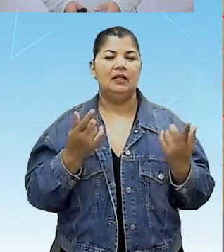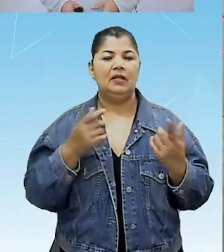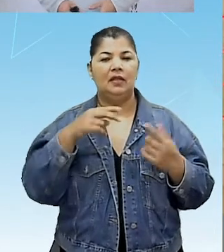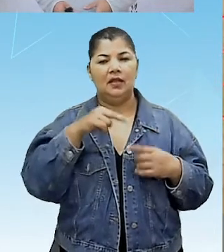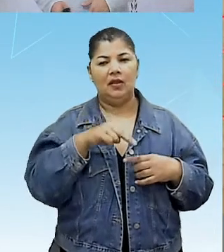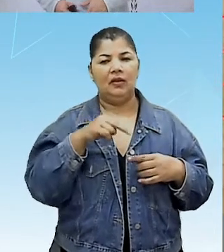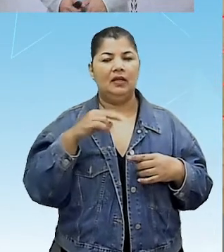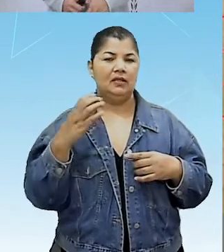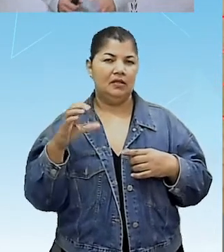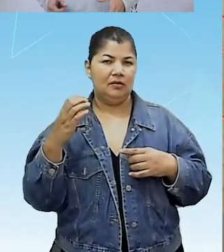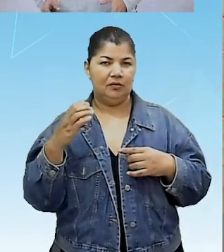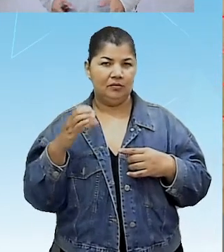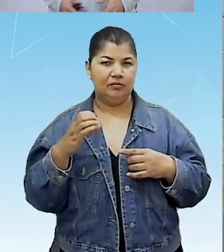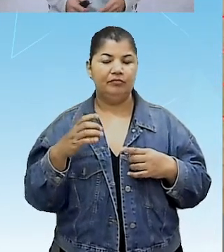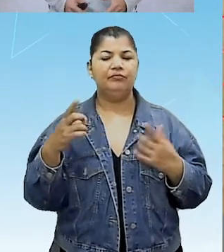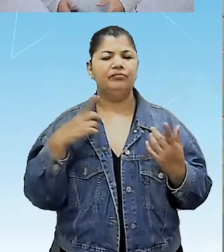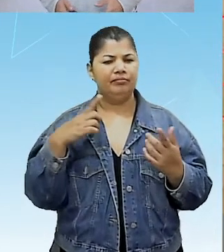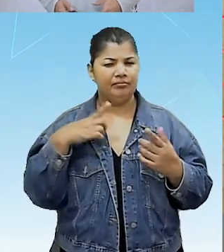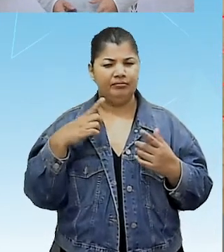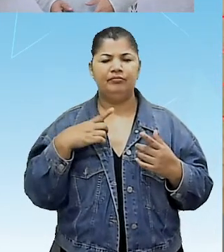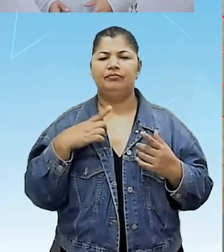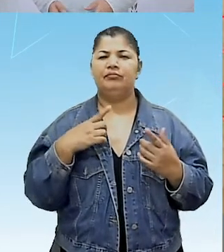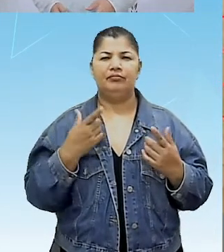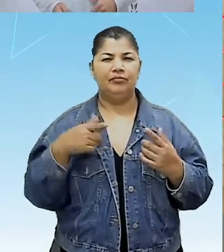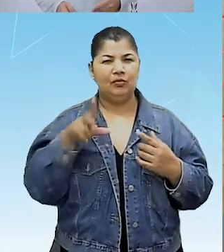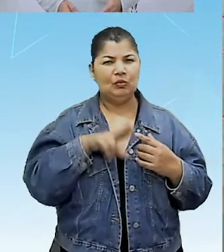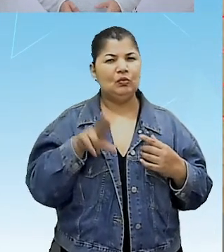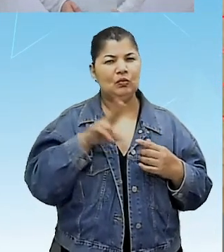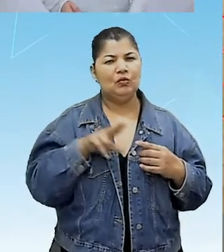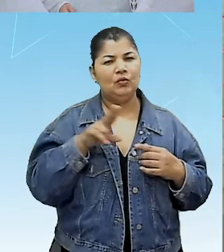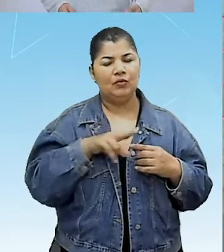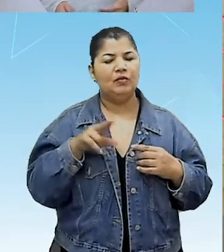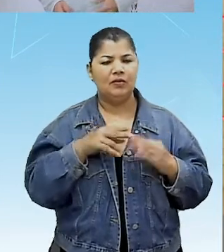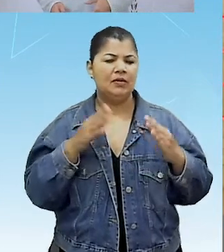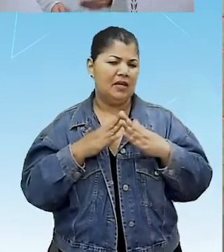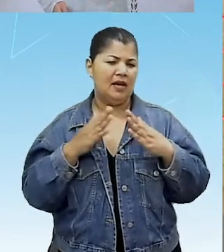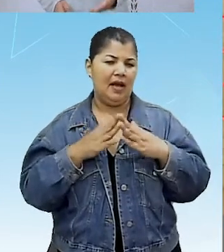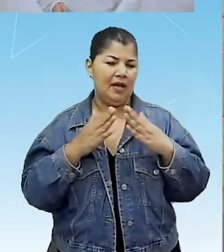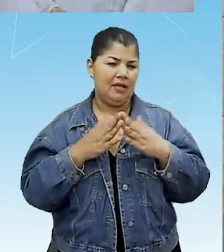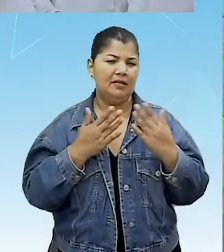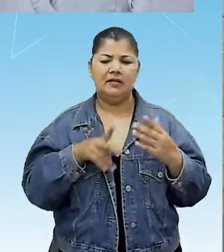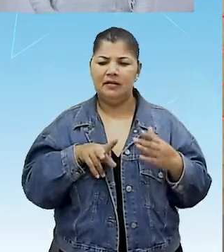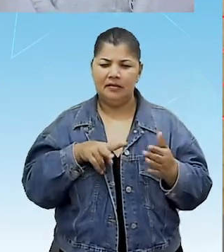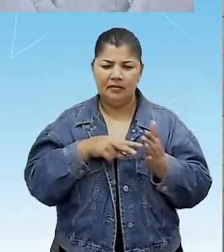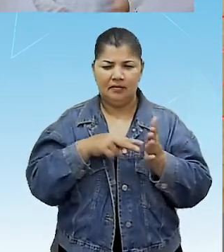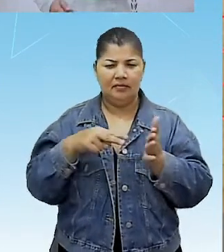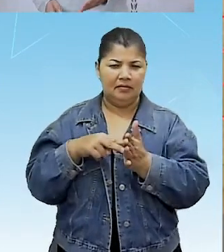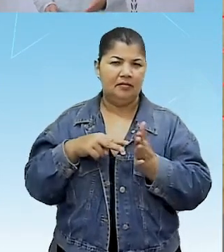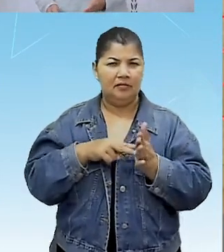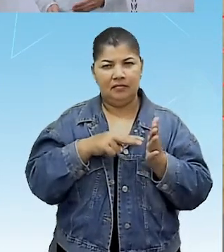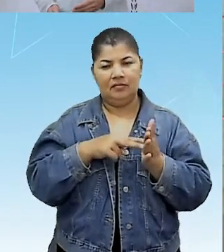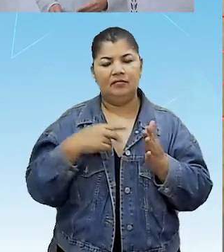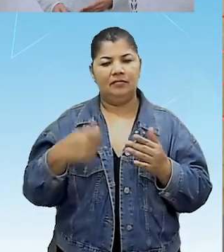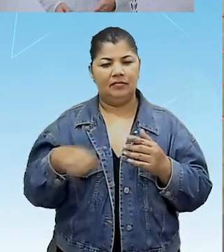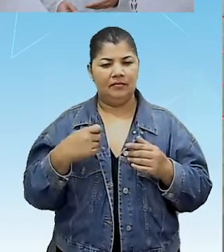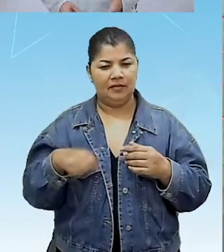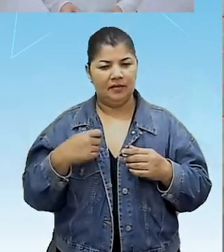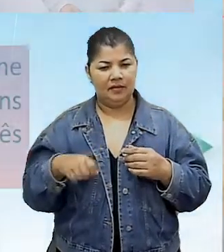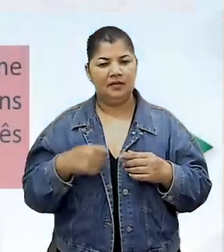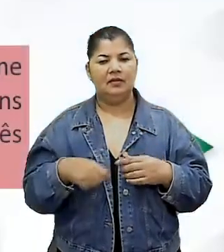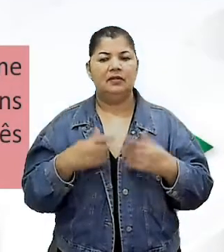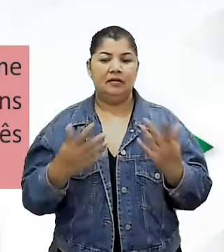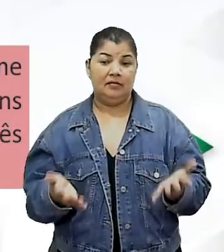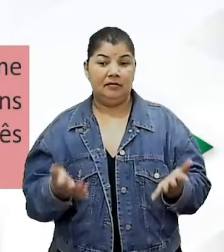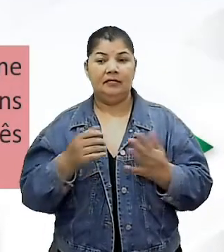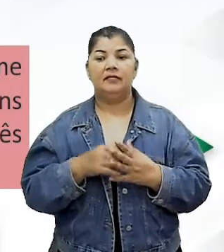exemplo, estamos cercados desses aparelhos elétricos, né, e eletrônicos que necessitam de eletricidade. E para isso, cada vez mais,